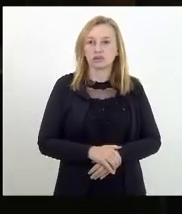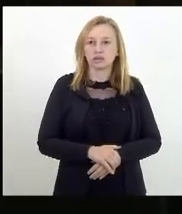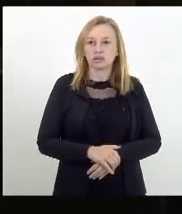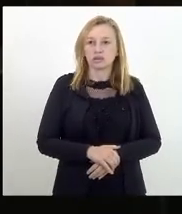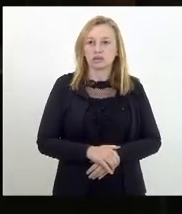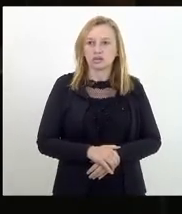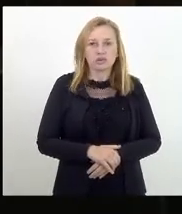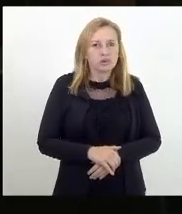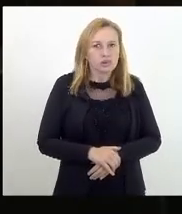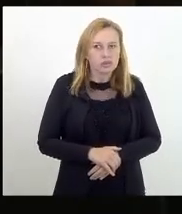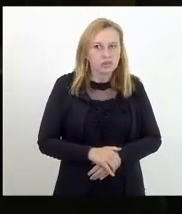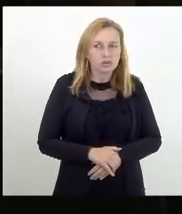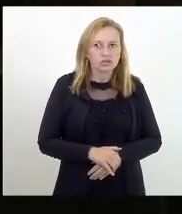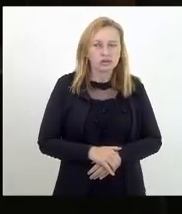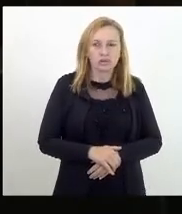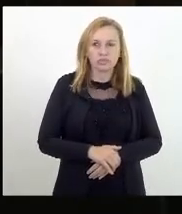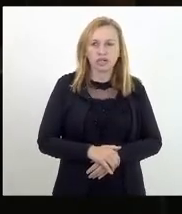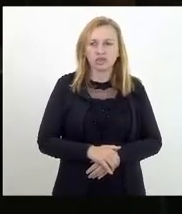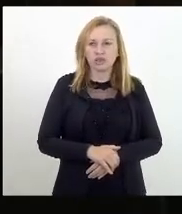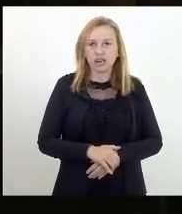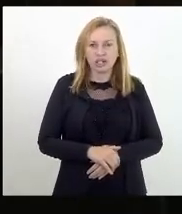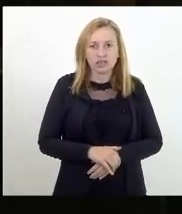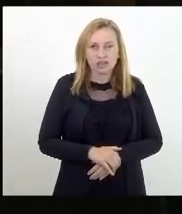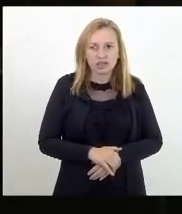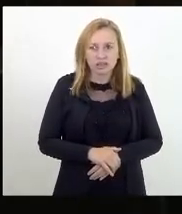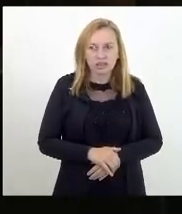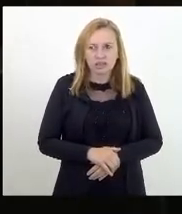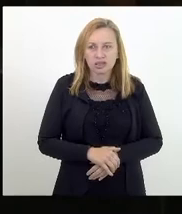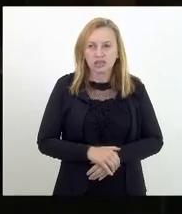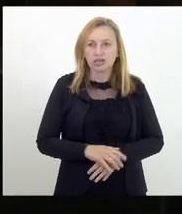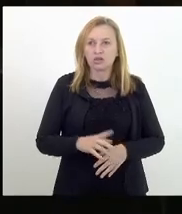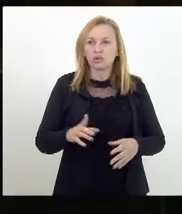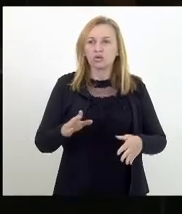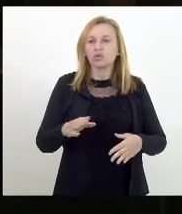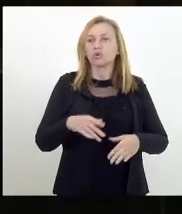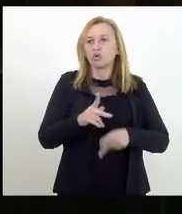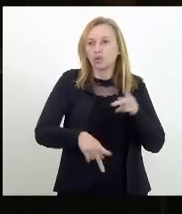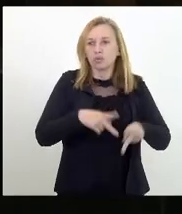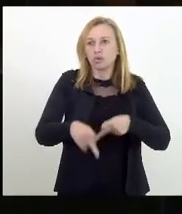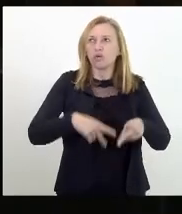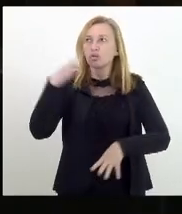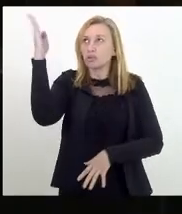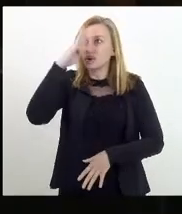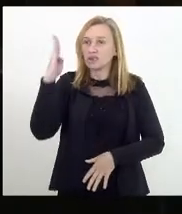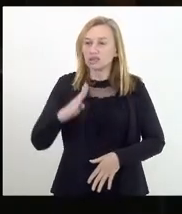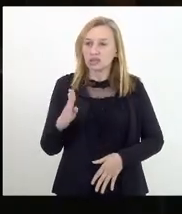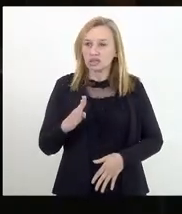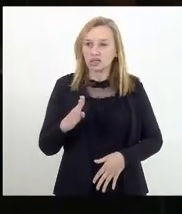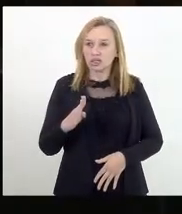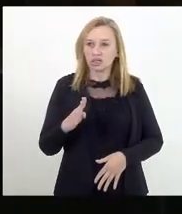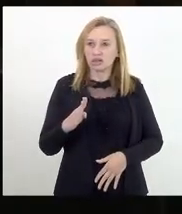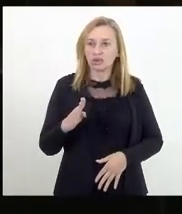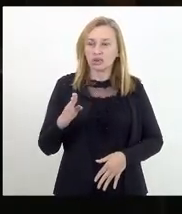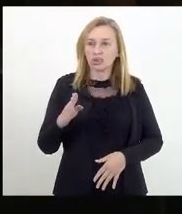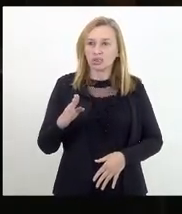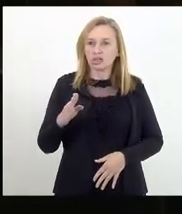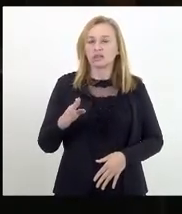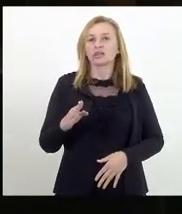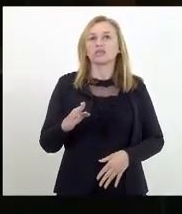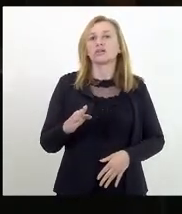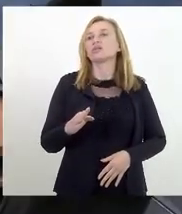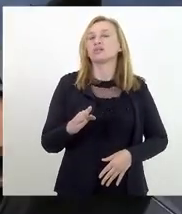disso o povo o povo brasileiro espera bem mais de cada um de nós muito